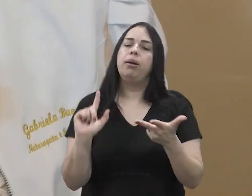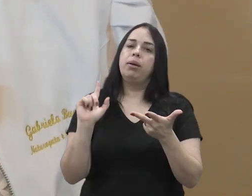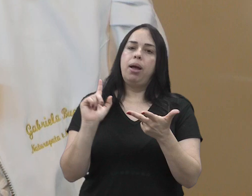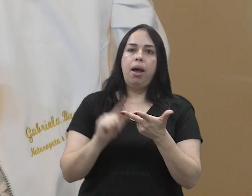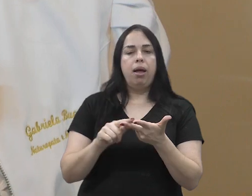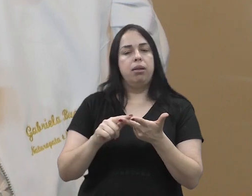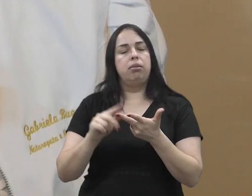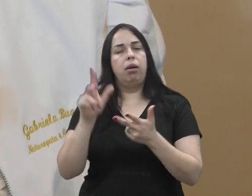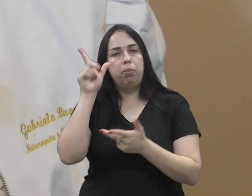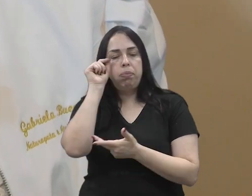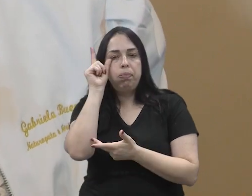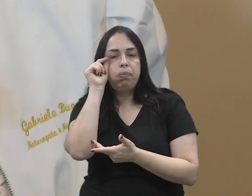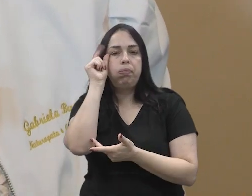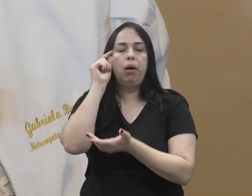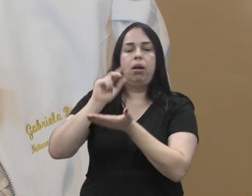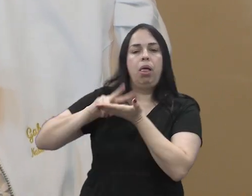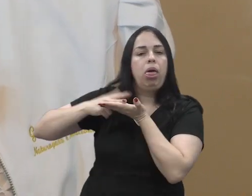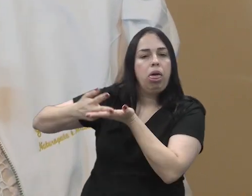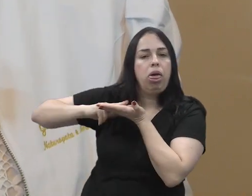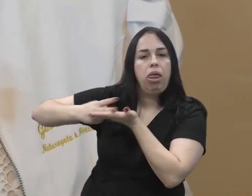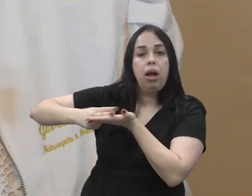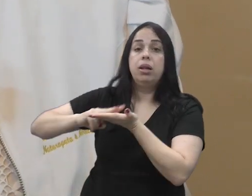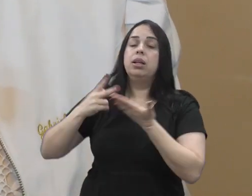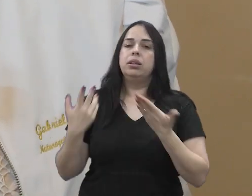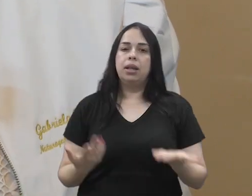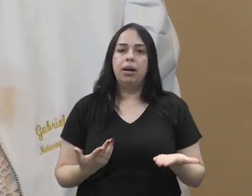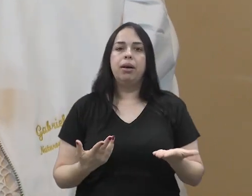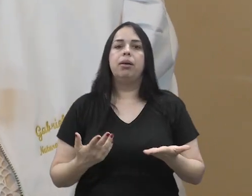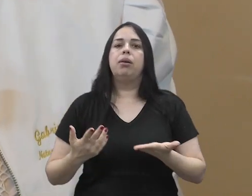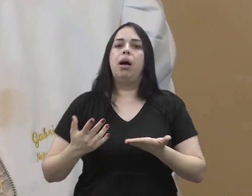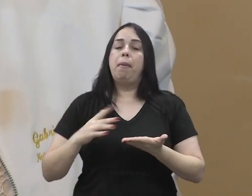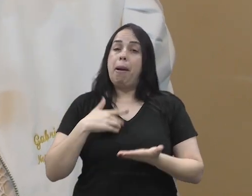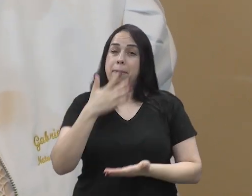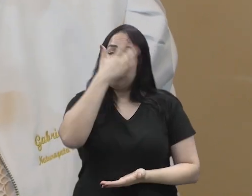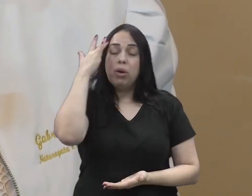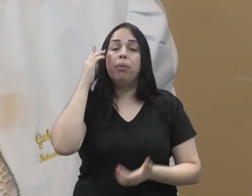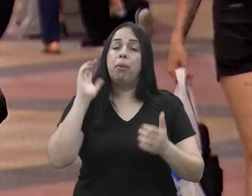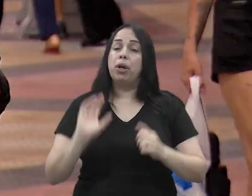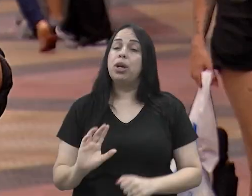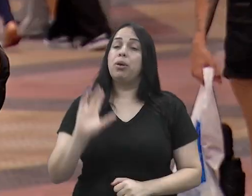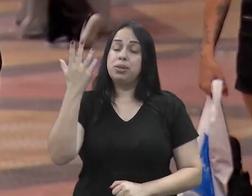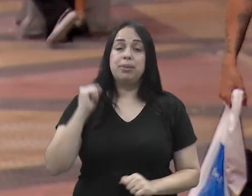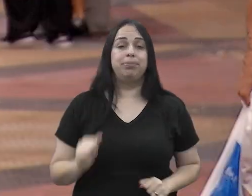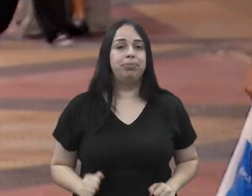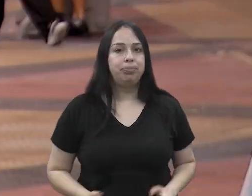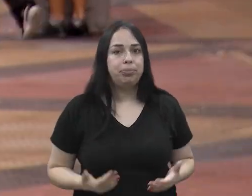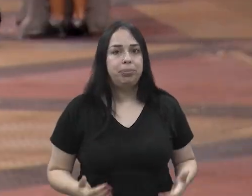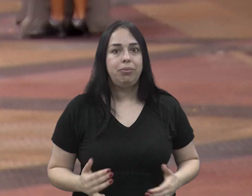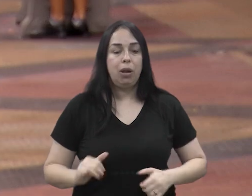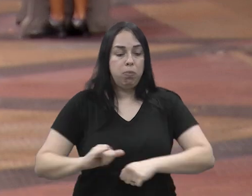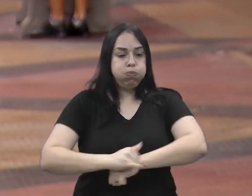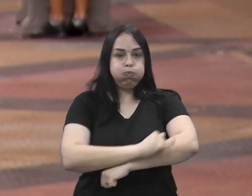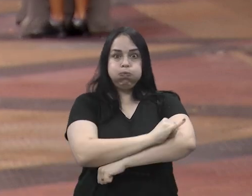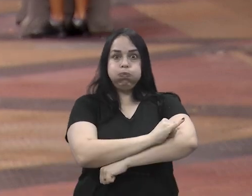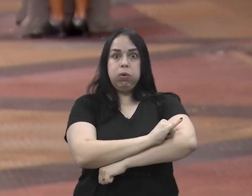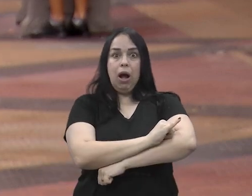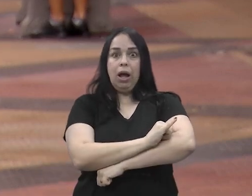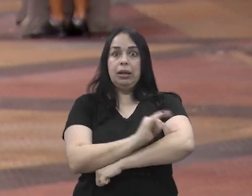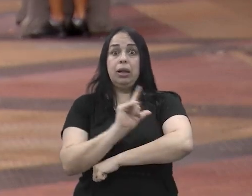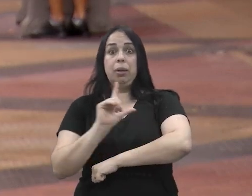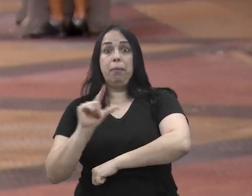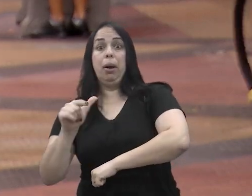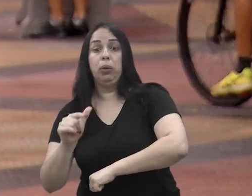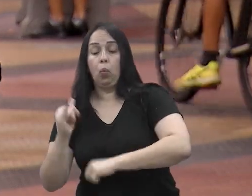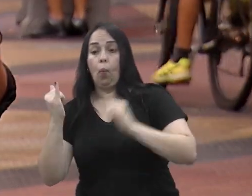então são várias coisas que podem acontecer com a pessoa que começa a fazer um processo muito radical. O efeito sanfona é quando a gente